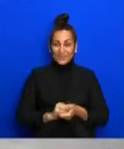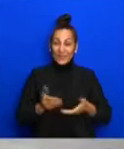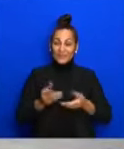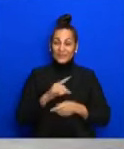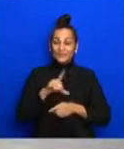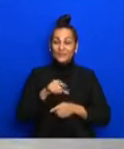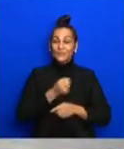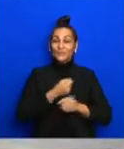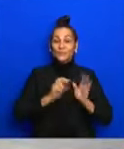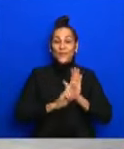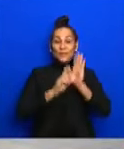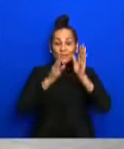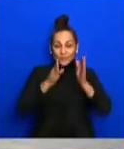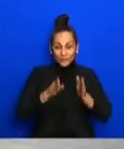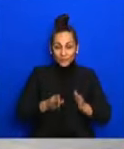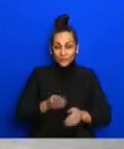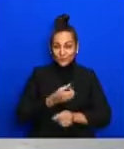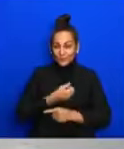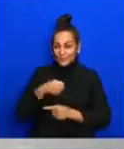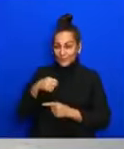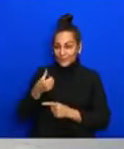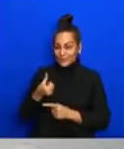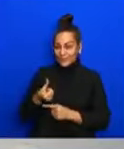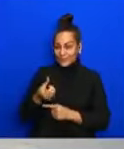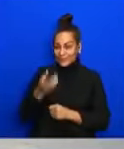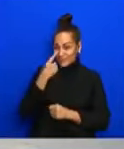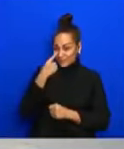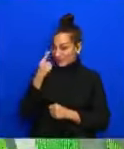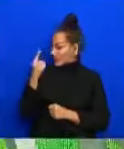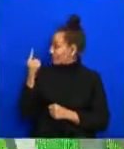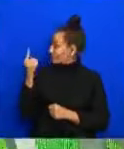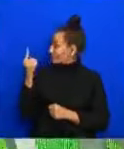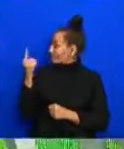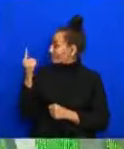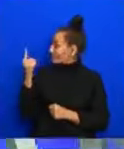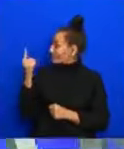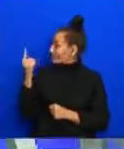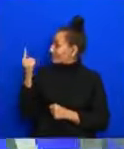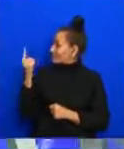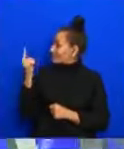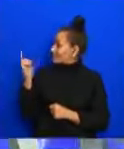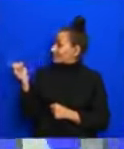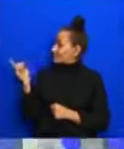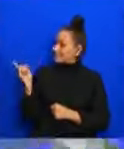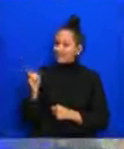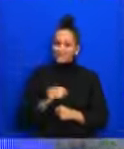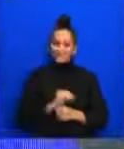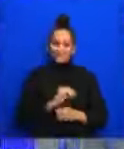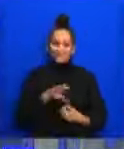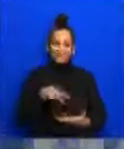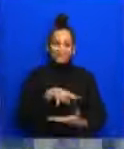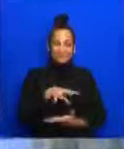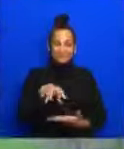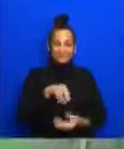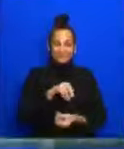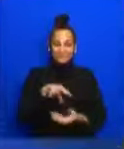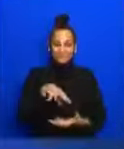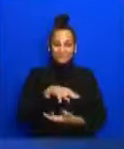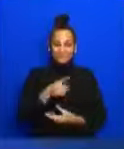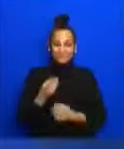Agora sortearemos o número correspondente à coluna número 6. Bola posicionada, valendo. Globo